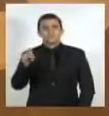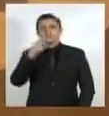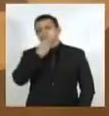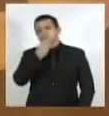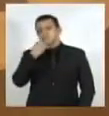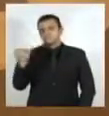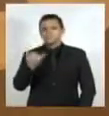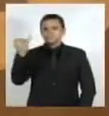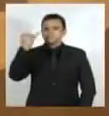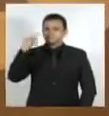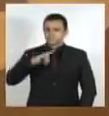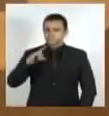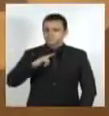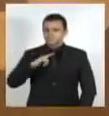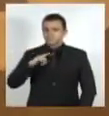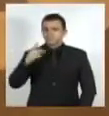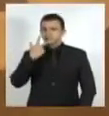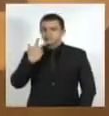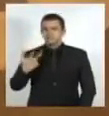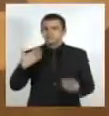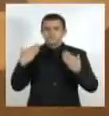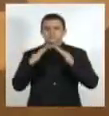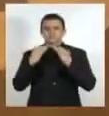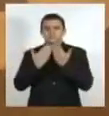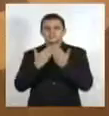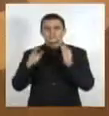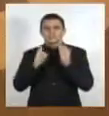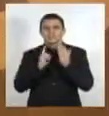que disse que sairia pela porta da frente do Palácio,